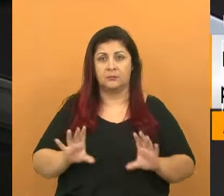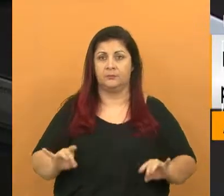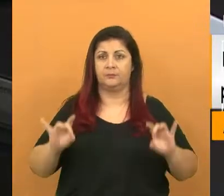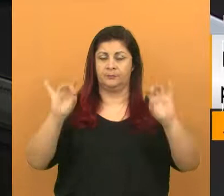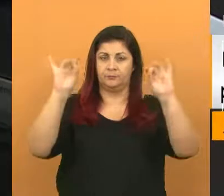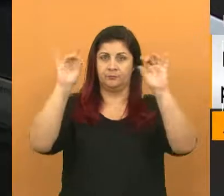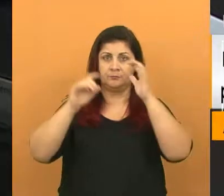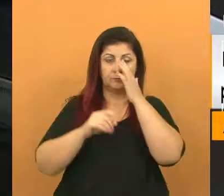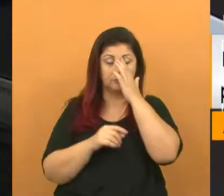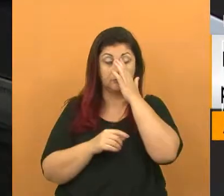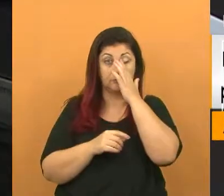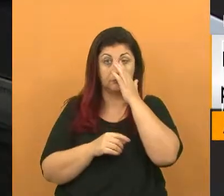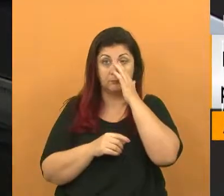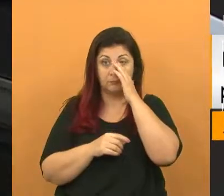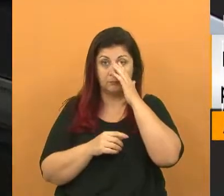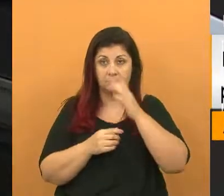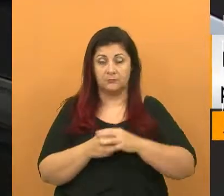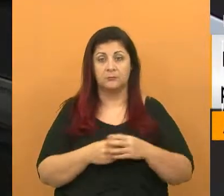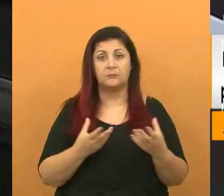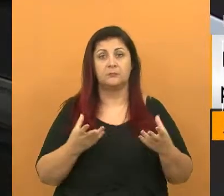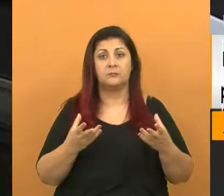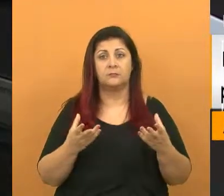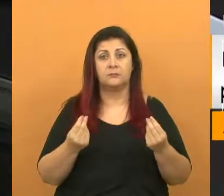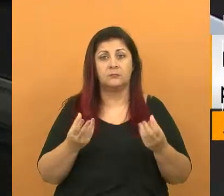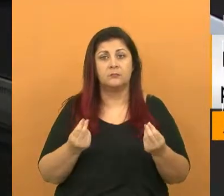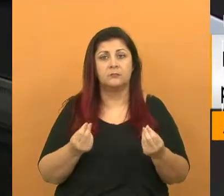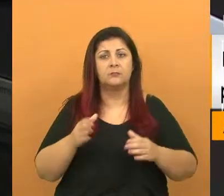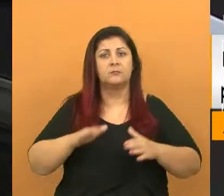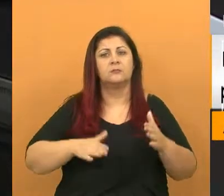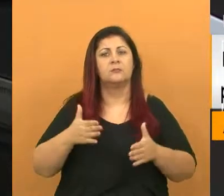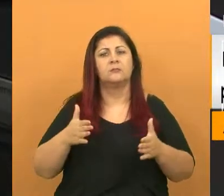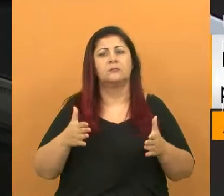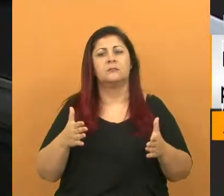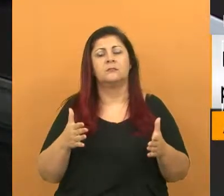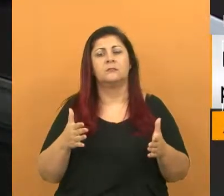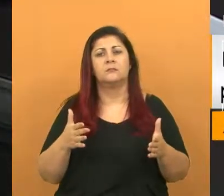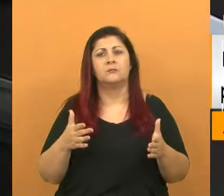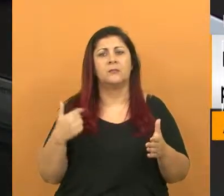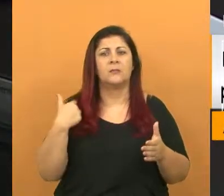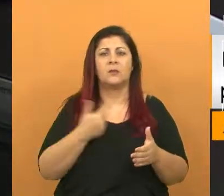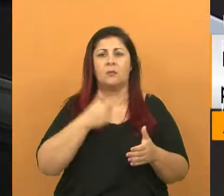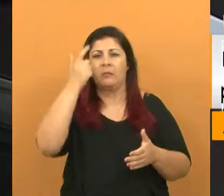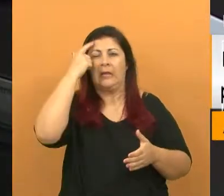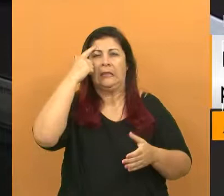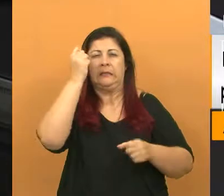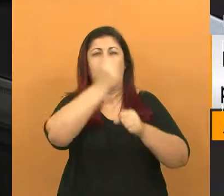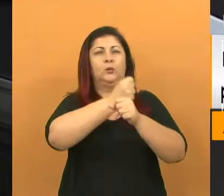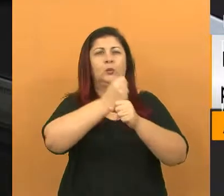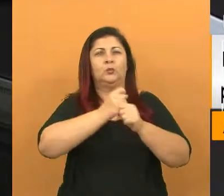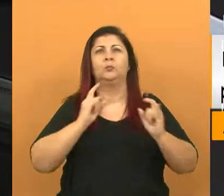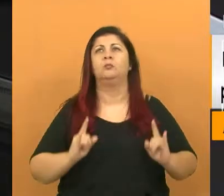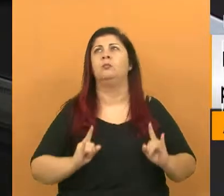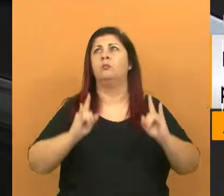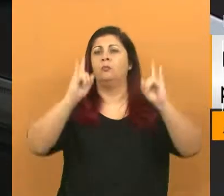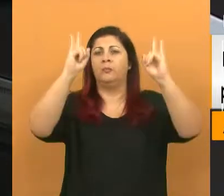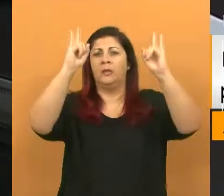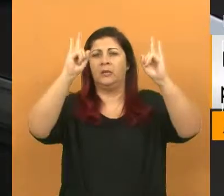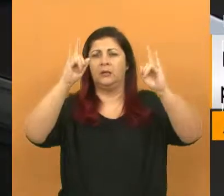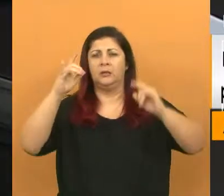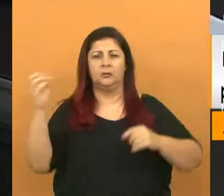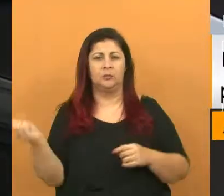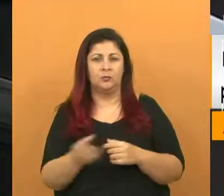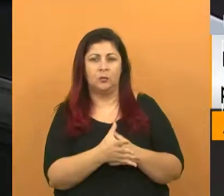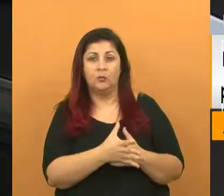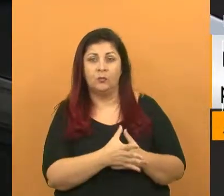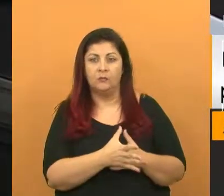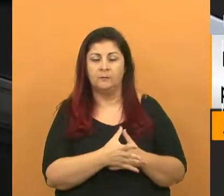câncer. Então, muitas das vezes, a gente fica imaginando em construção de prédios. Ah, vamos construir mais